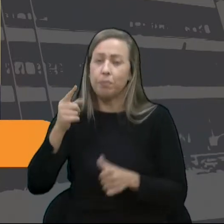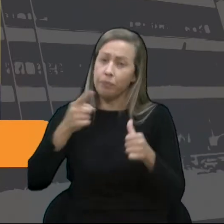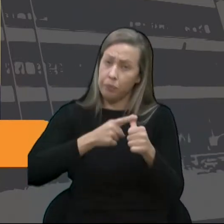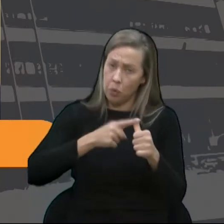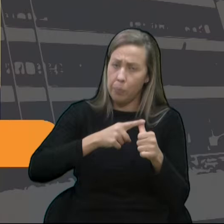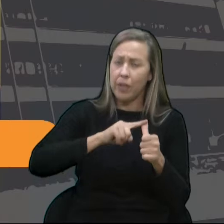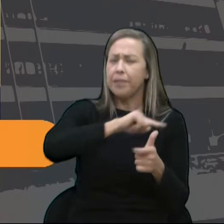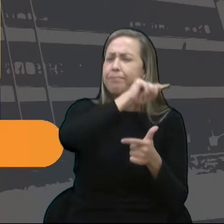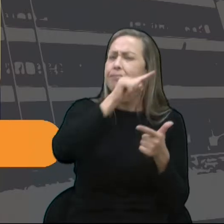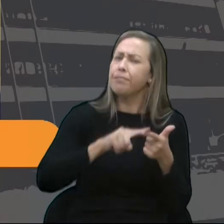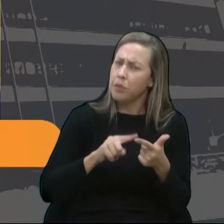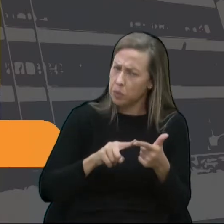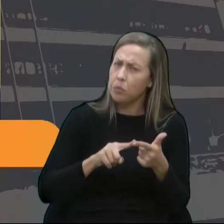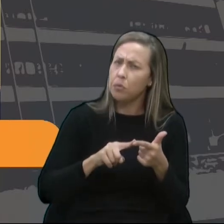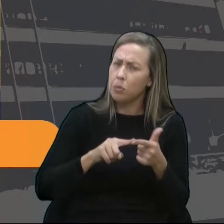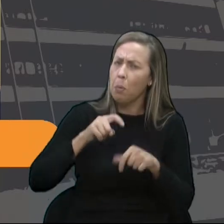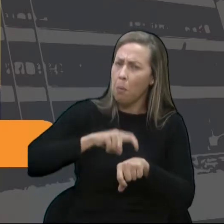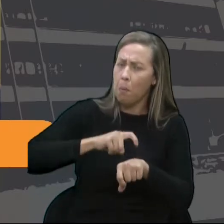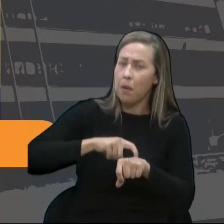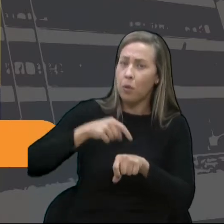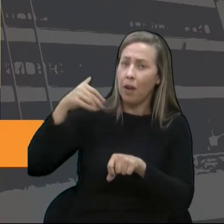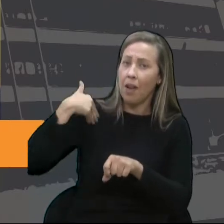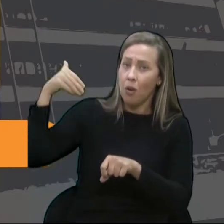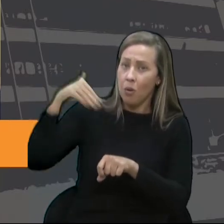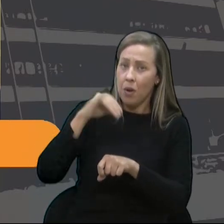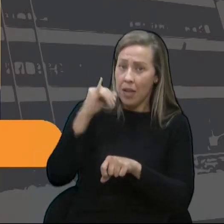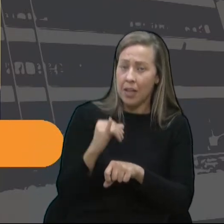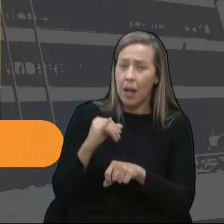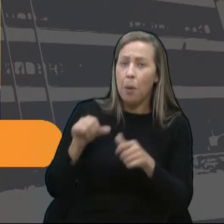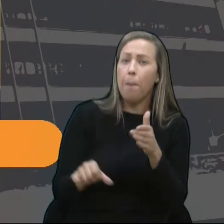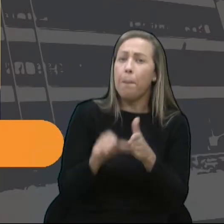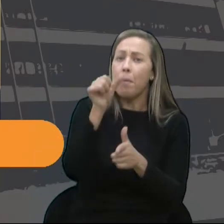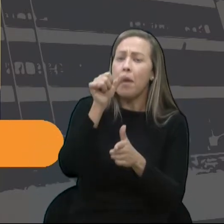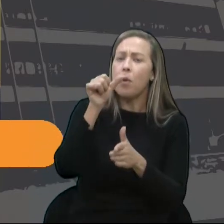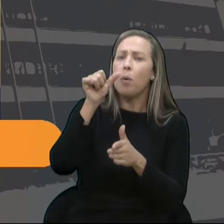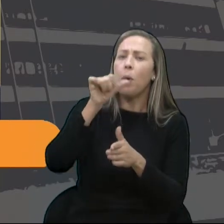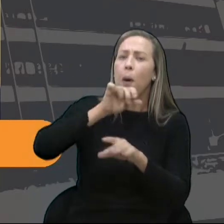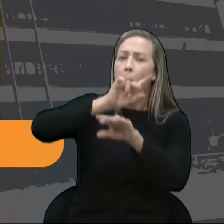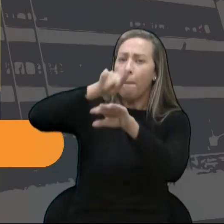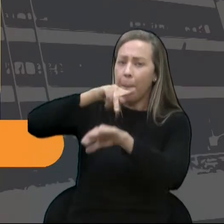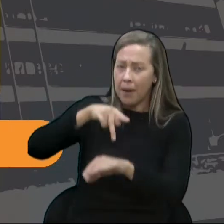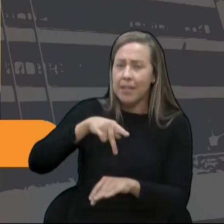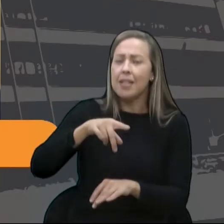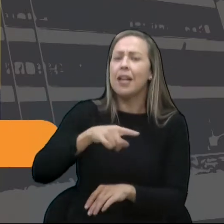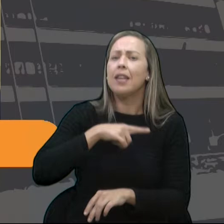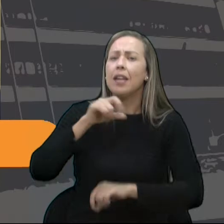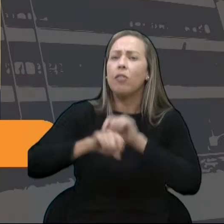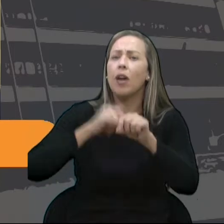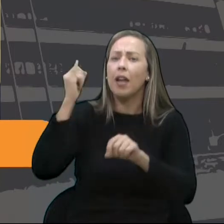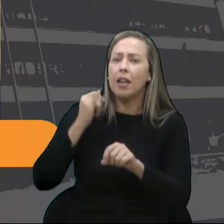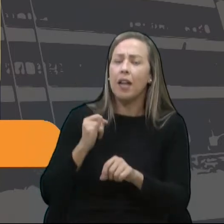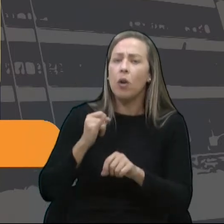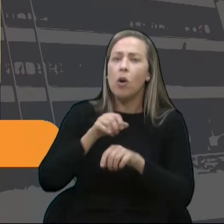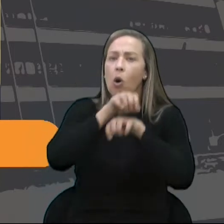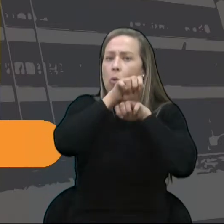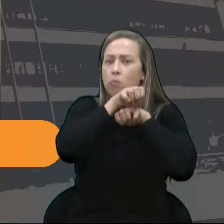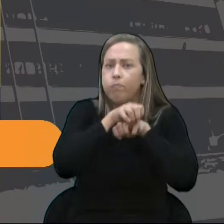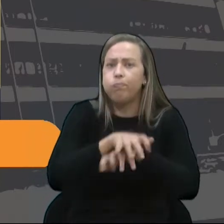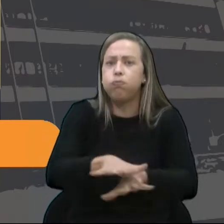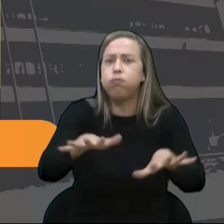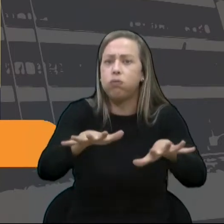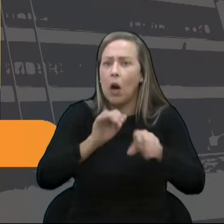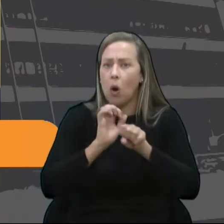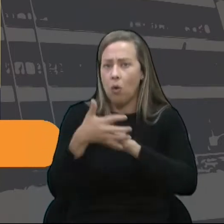Outro aspecto, agora vindo aqui para a Itália foi o primeiro país ocidental onde houve a proliferação sustentada